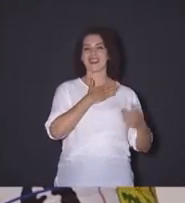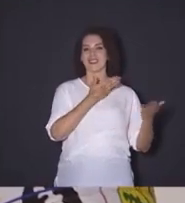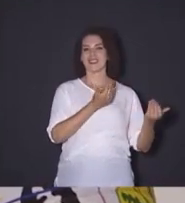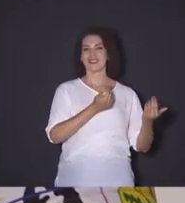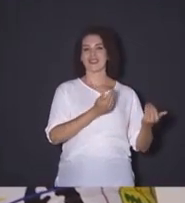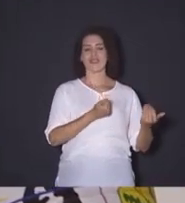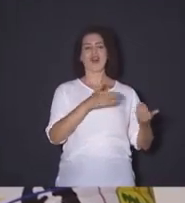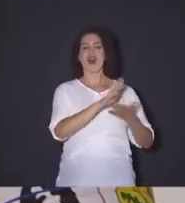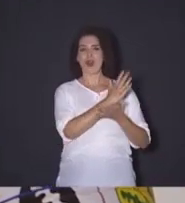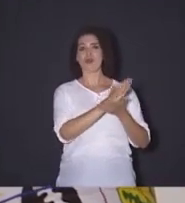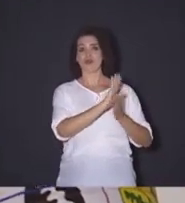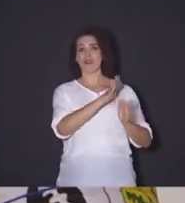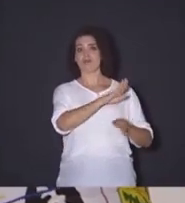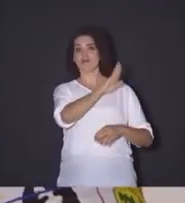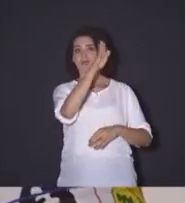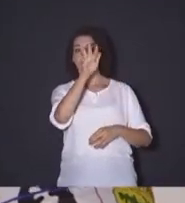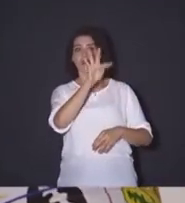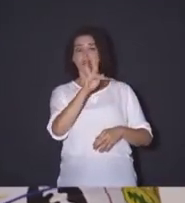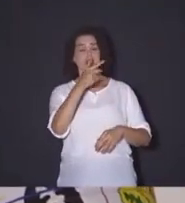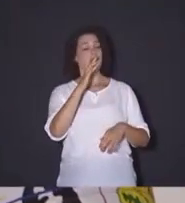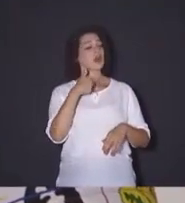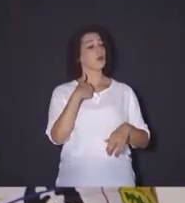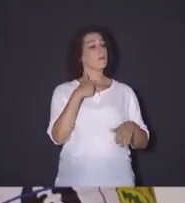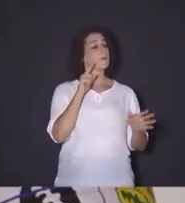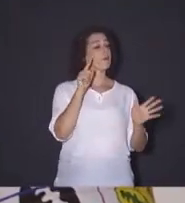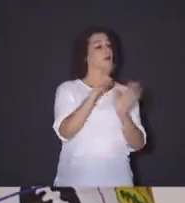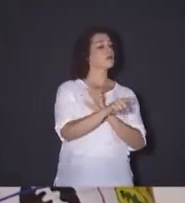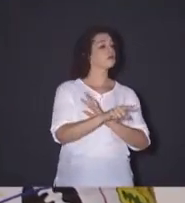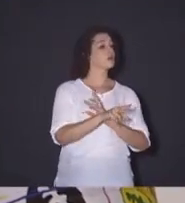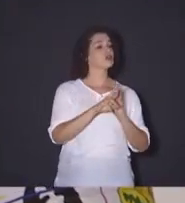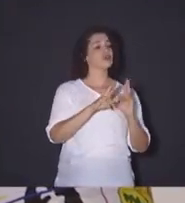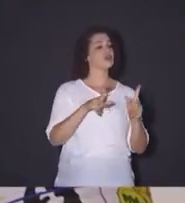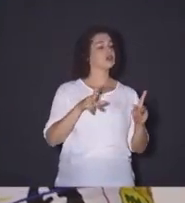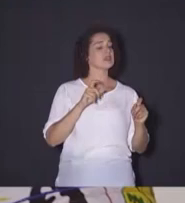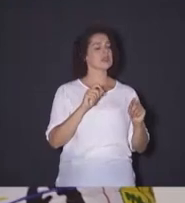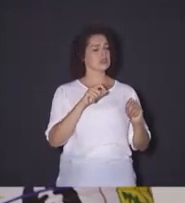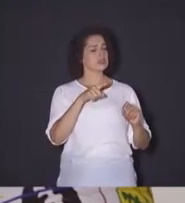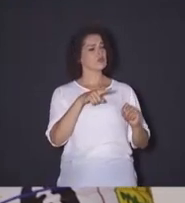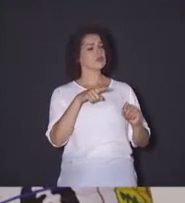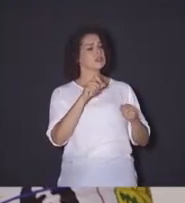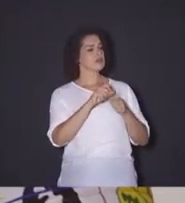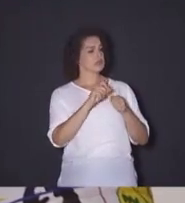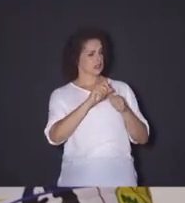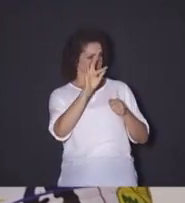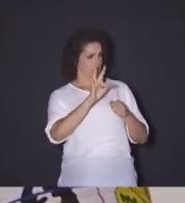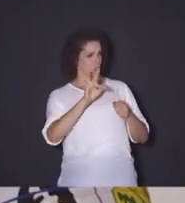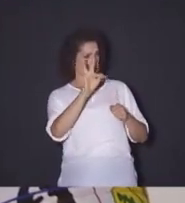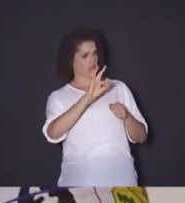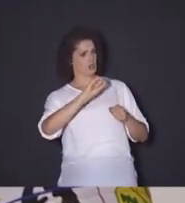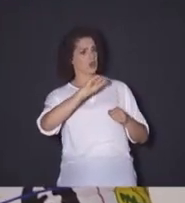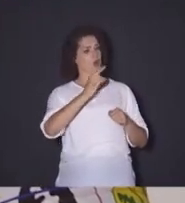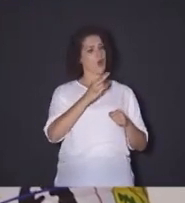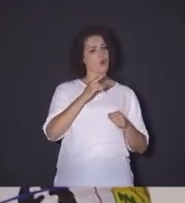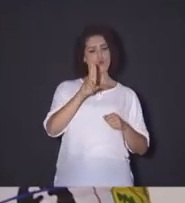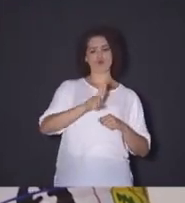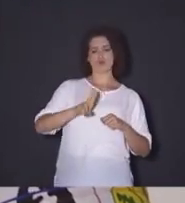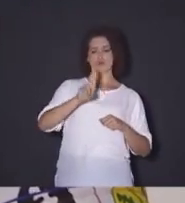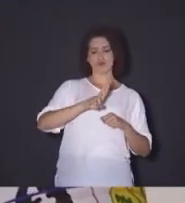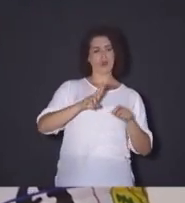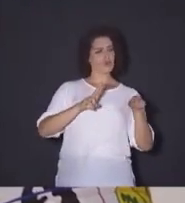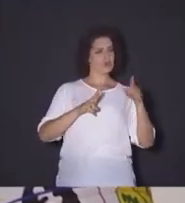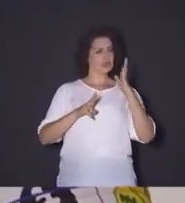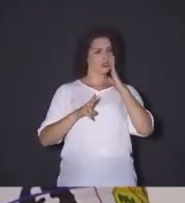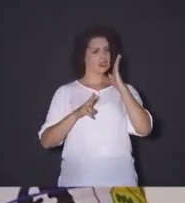na faculdade perguntas vezes a diferença entre minha casa está fazendo uma faculdade uma universidade você sabe a diferença